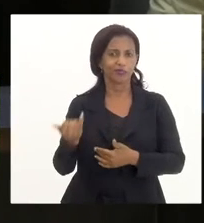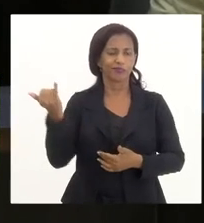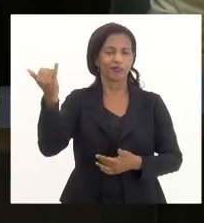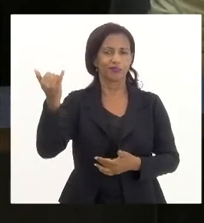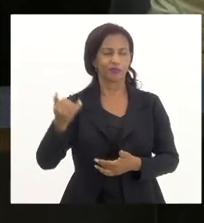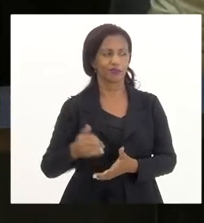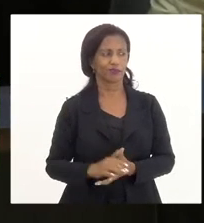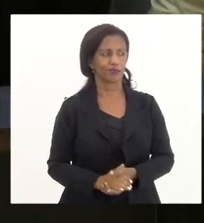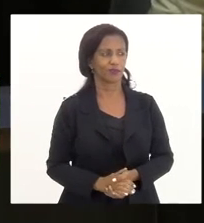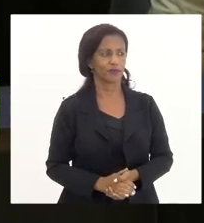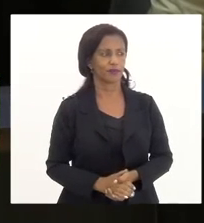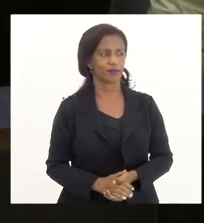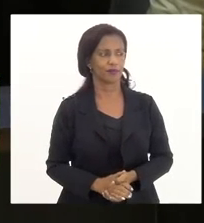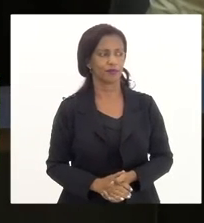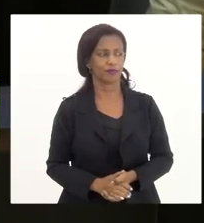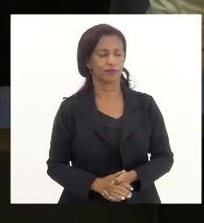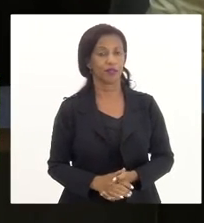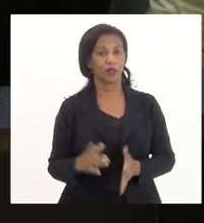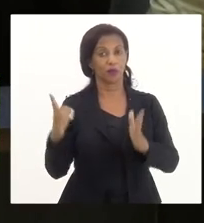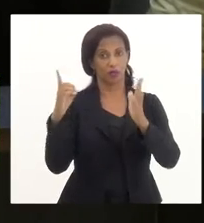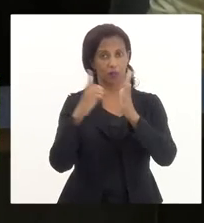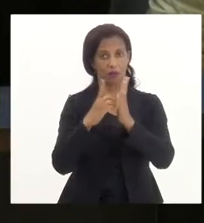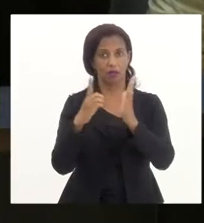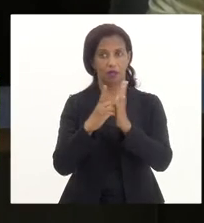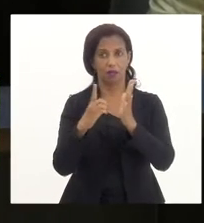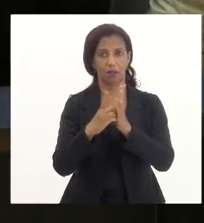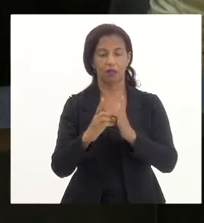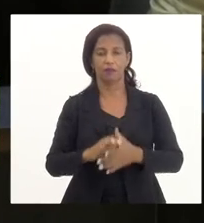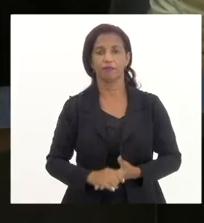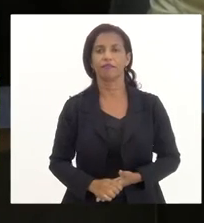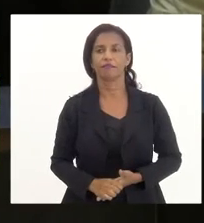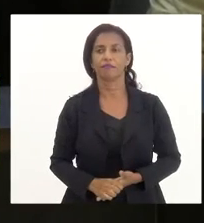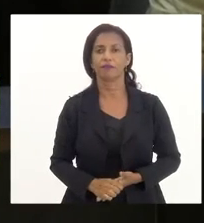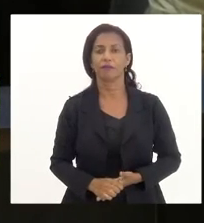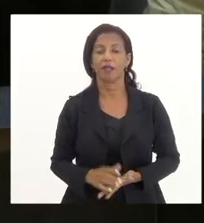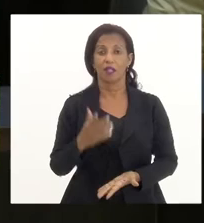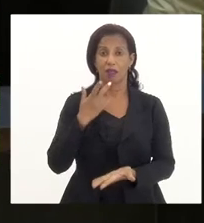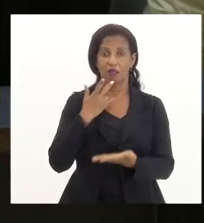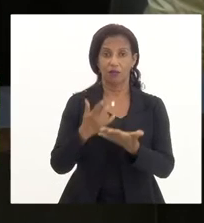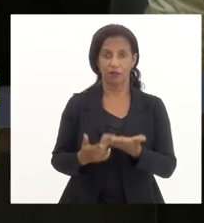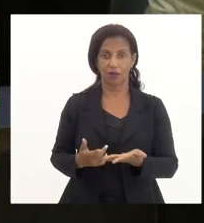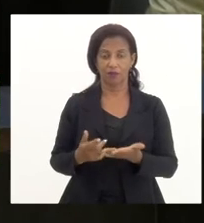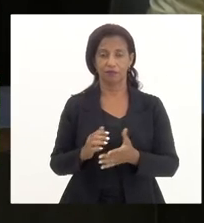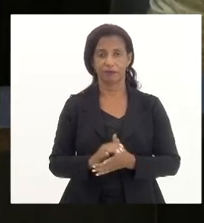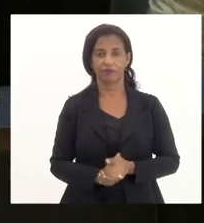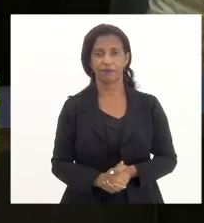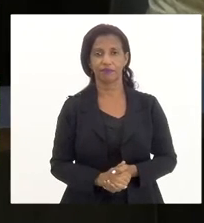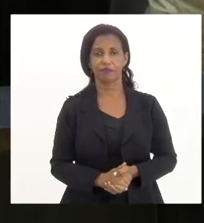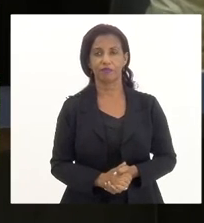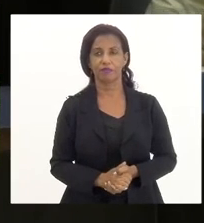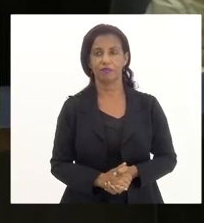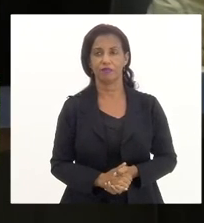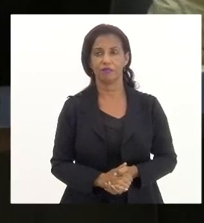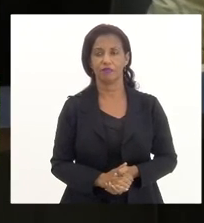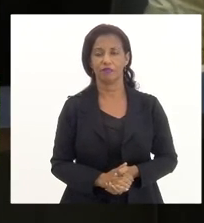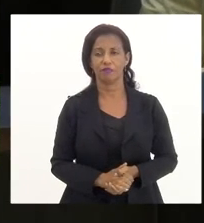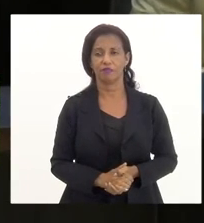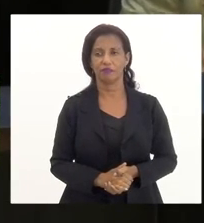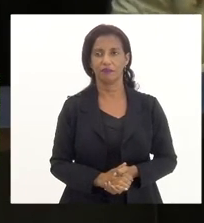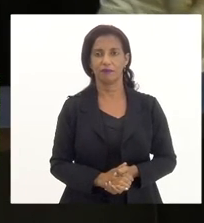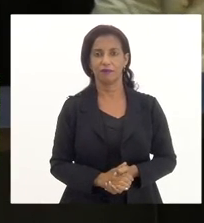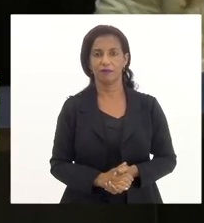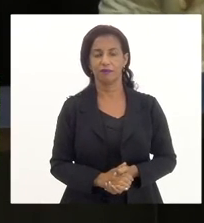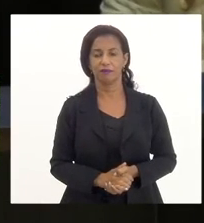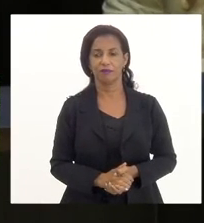e é ir o decreto E ele fala quem é hein